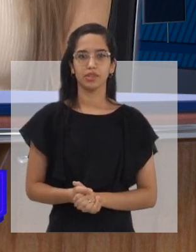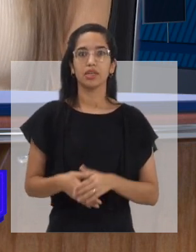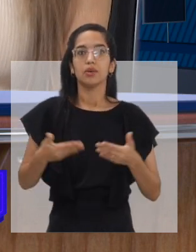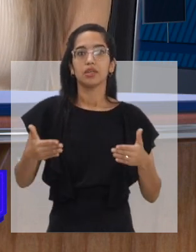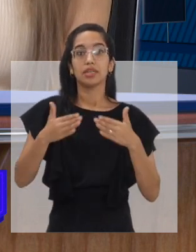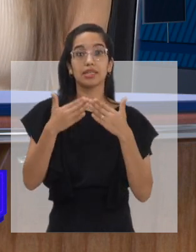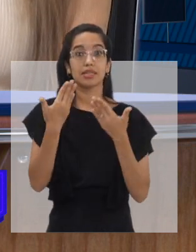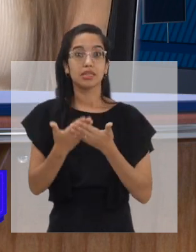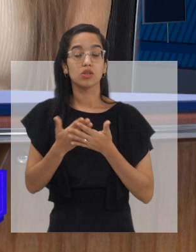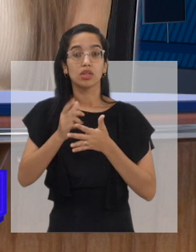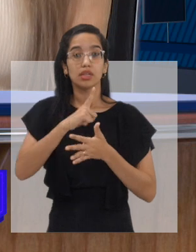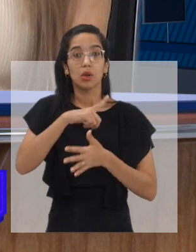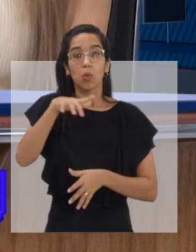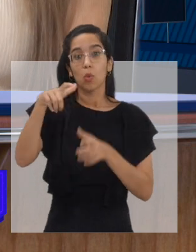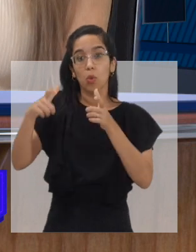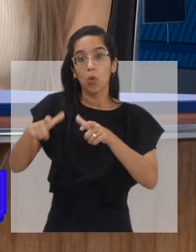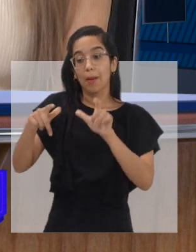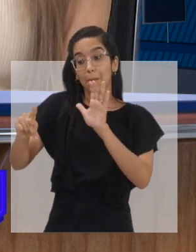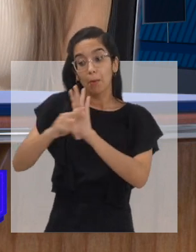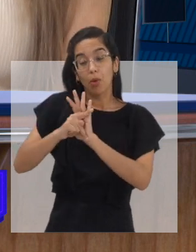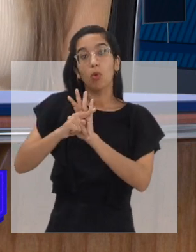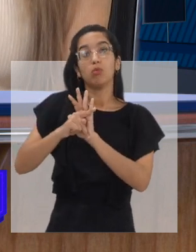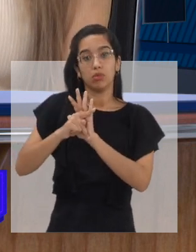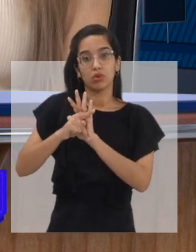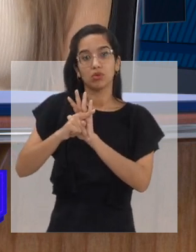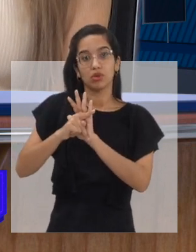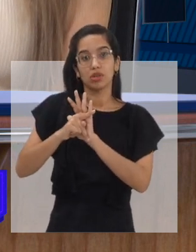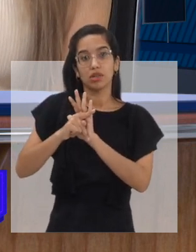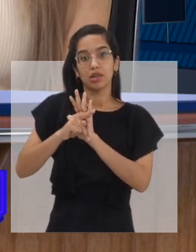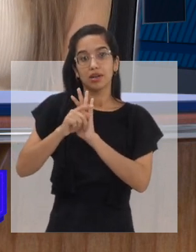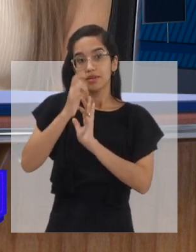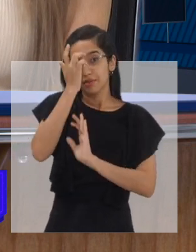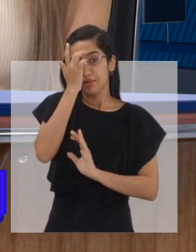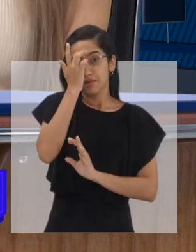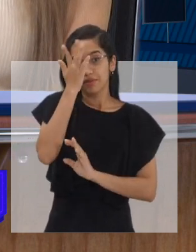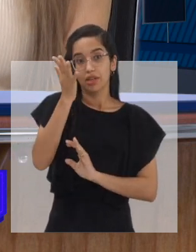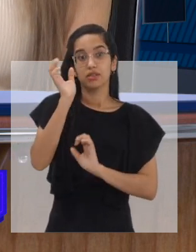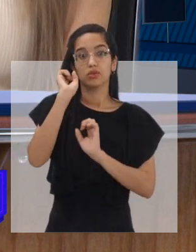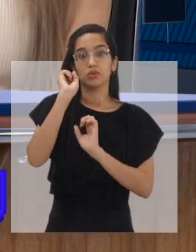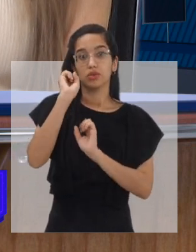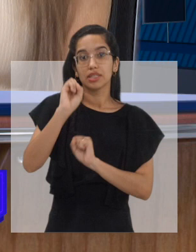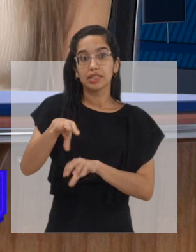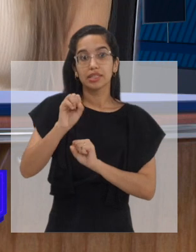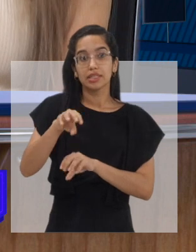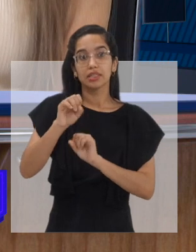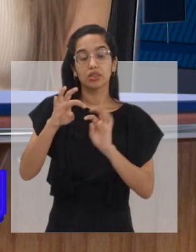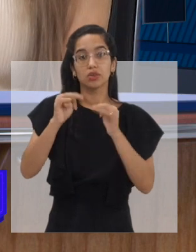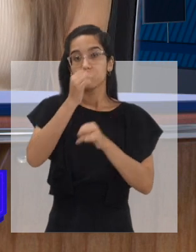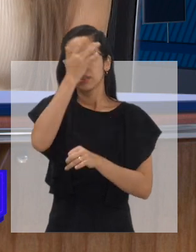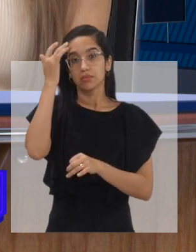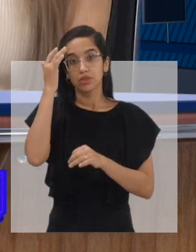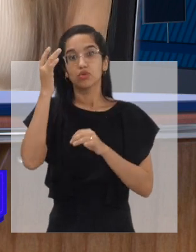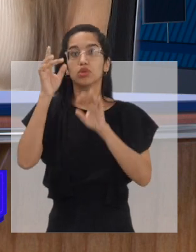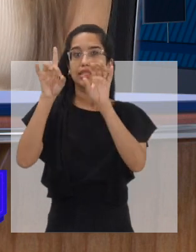proporcionam espaço, criam um ambiente para que facilite a educação das pessoas com